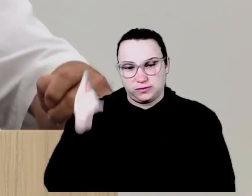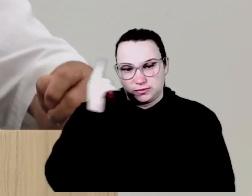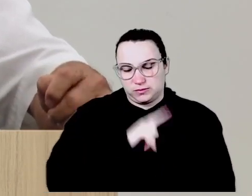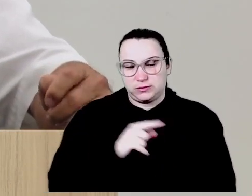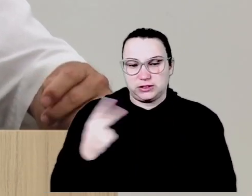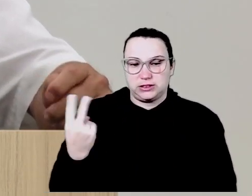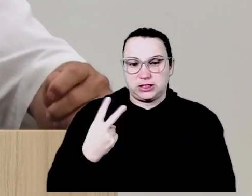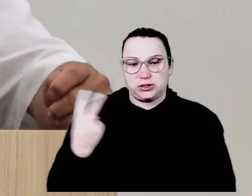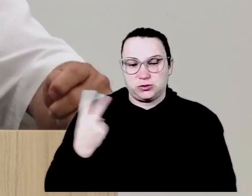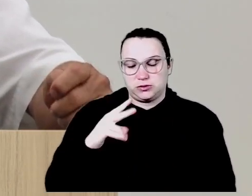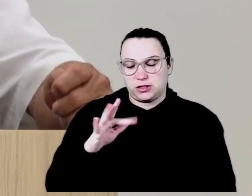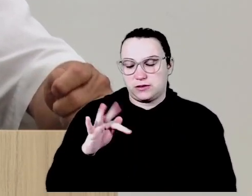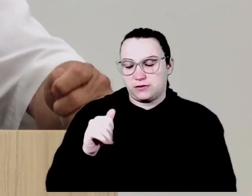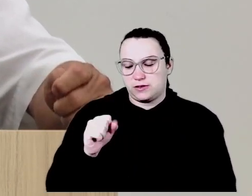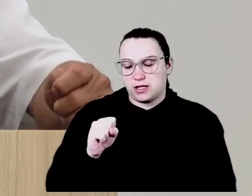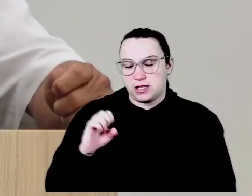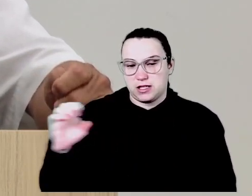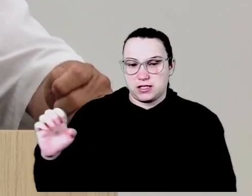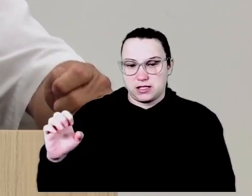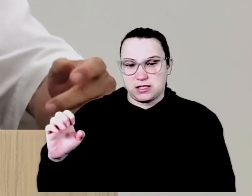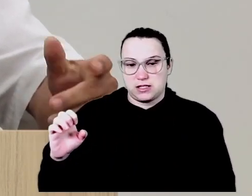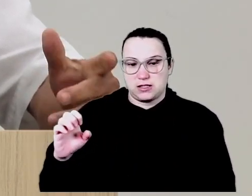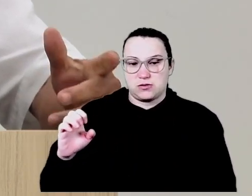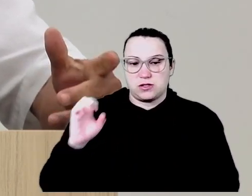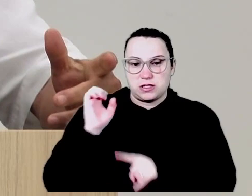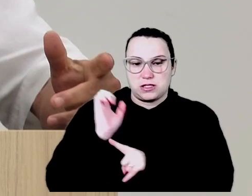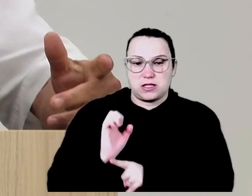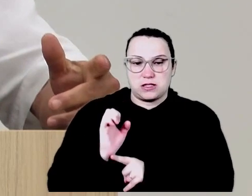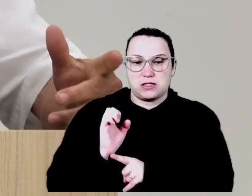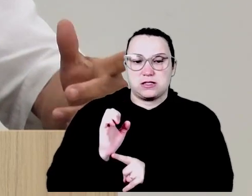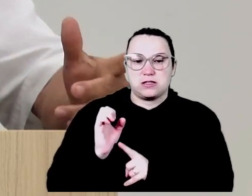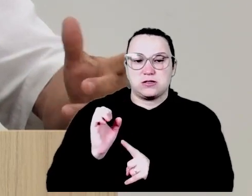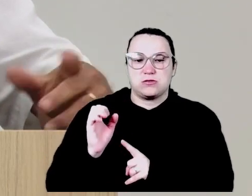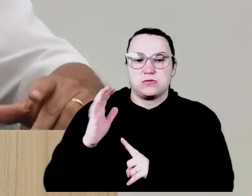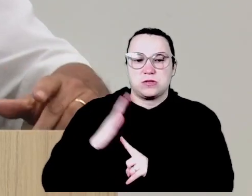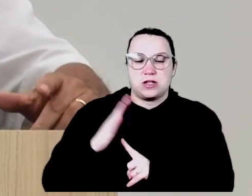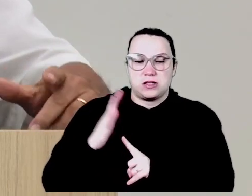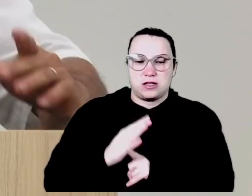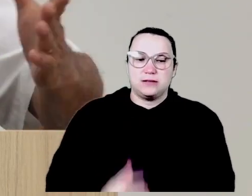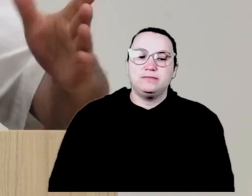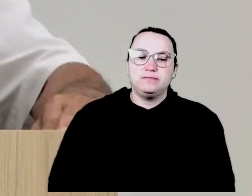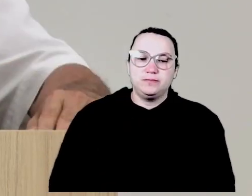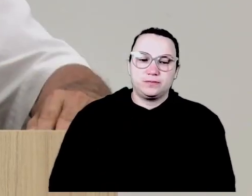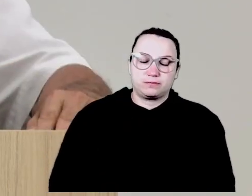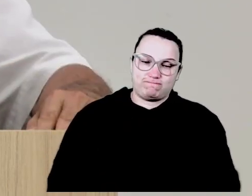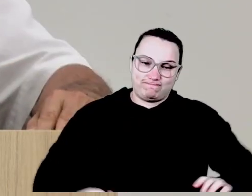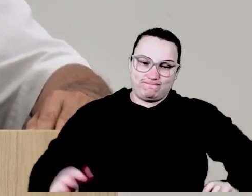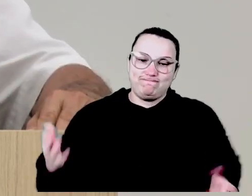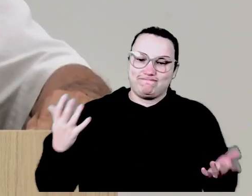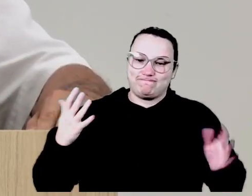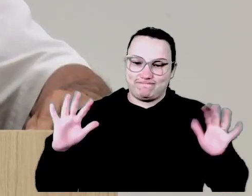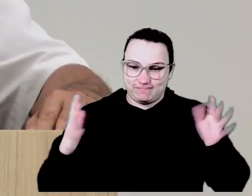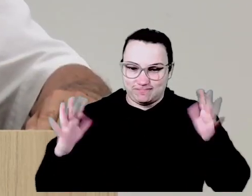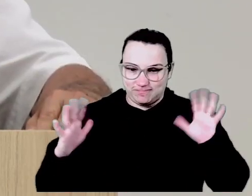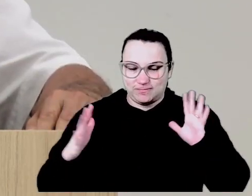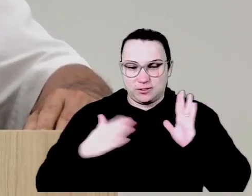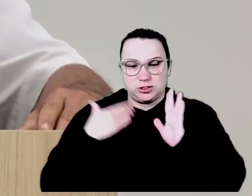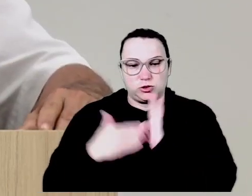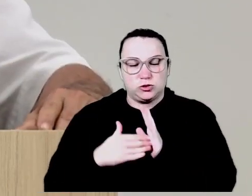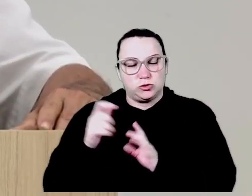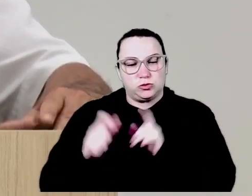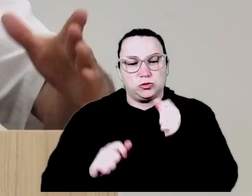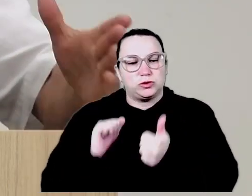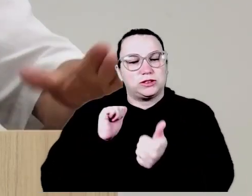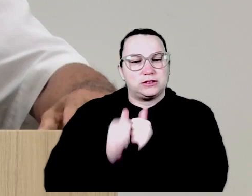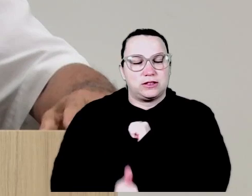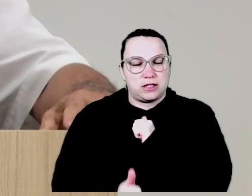segunda fase da série prata do Estado do Paraná também não poderia deixar de parabenizar aqui a todos os atletas a todos